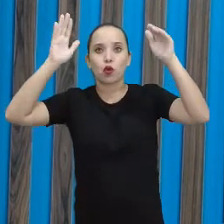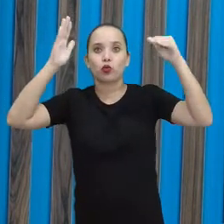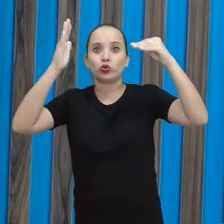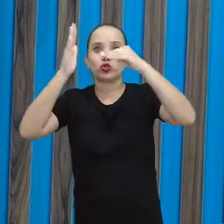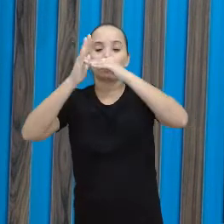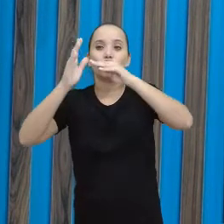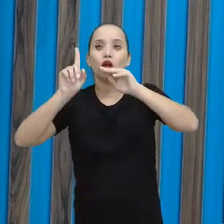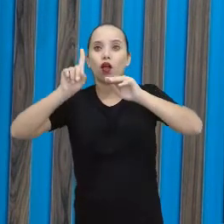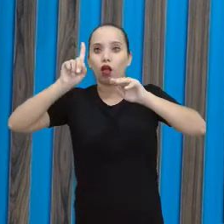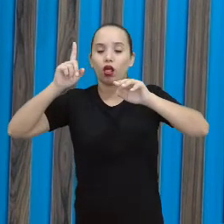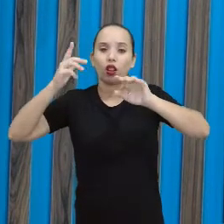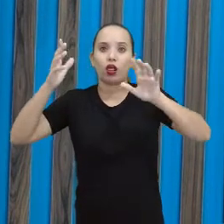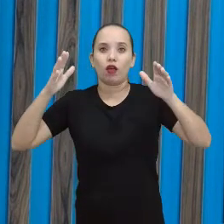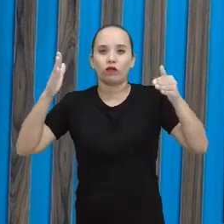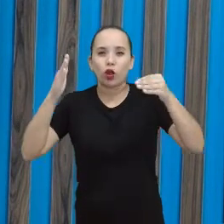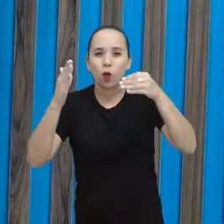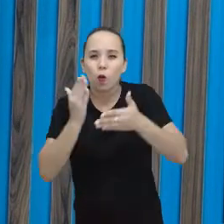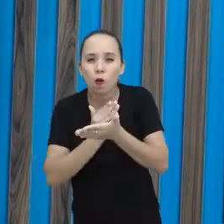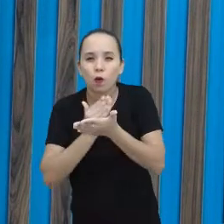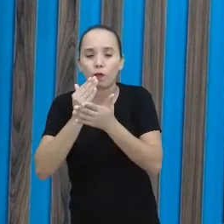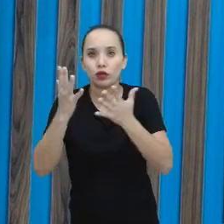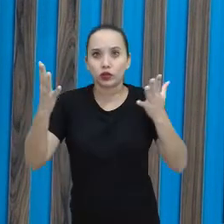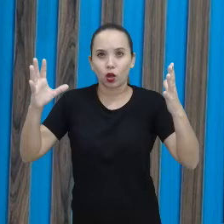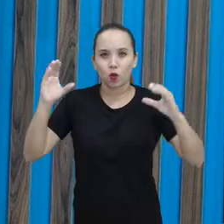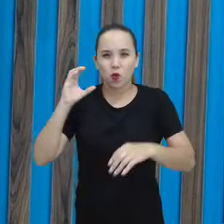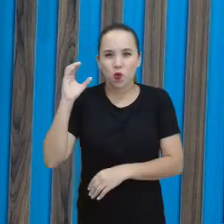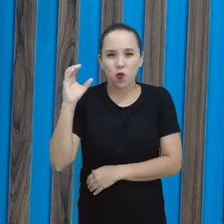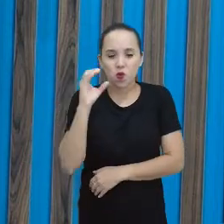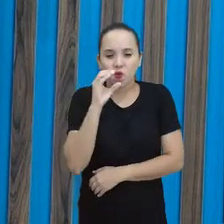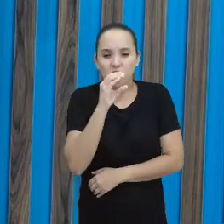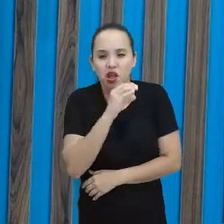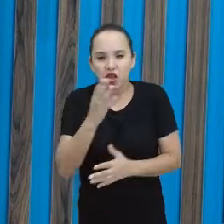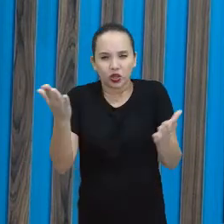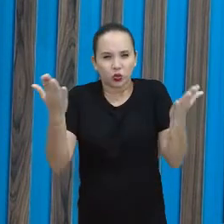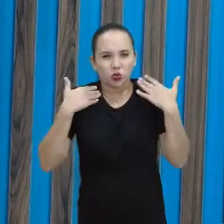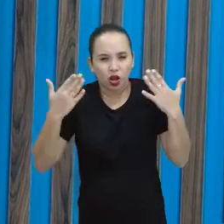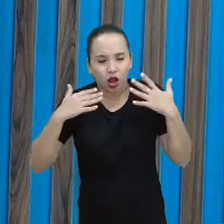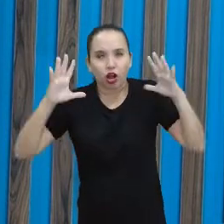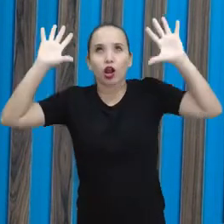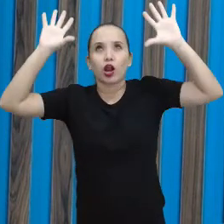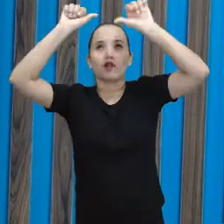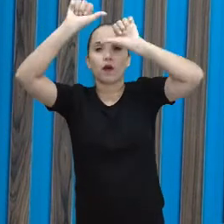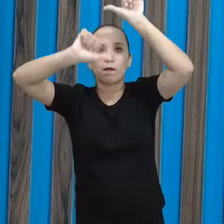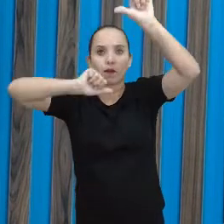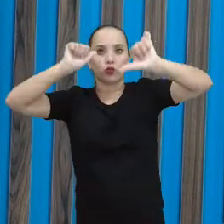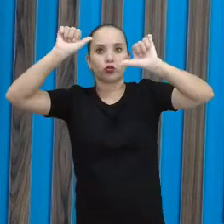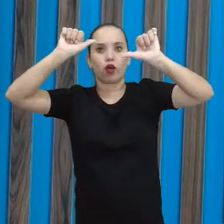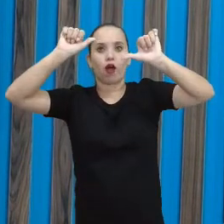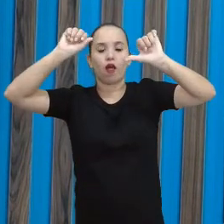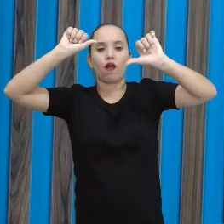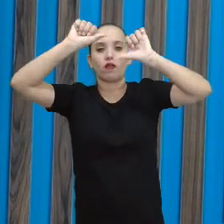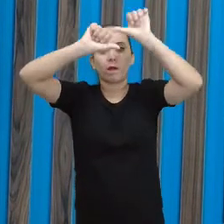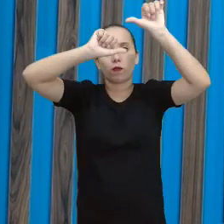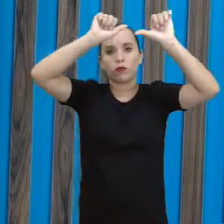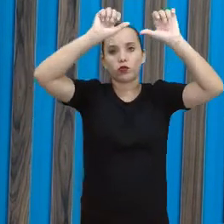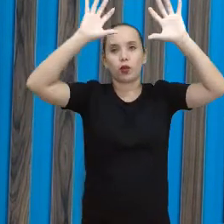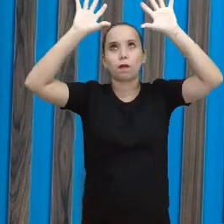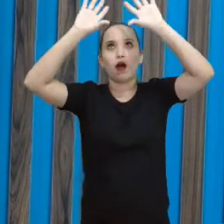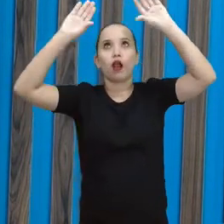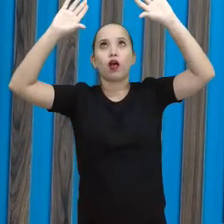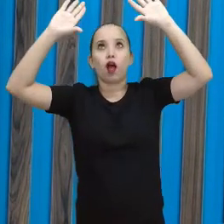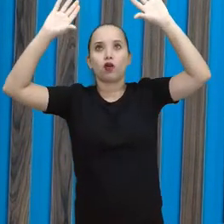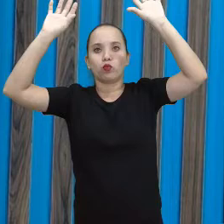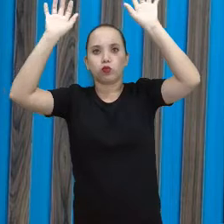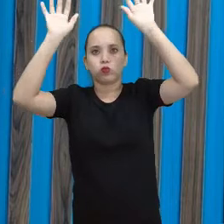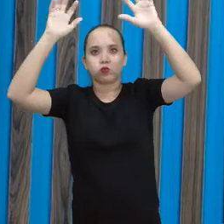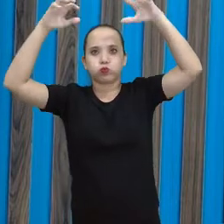diminuindo, né, o calor ali vai baixando, então vai diminuindo a temperatura daquele vapor d'água, ele passa do estado gasoso para o estado